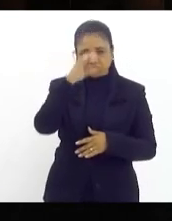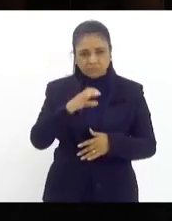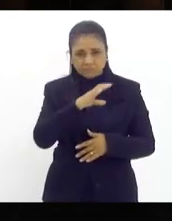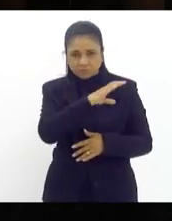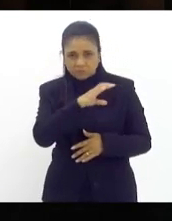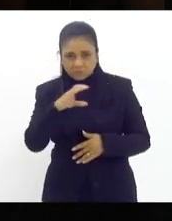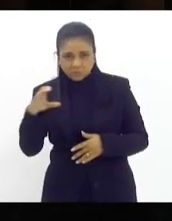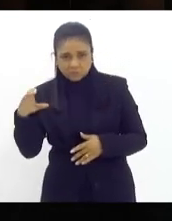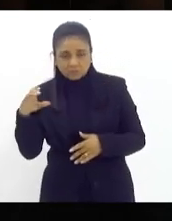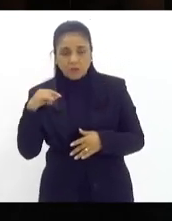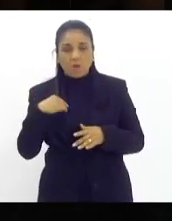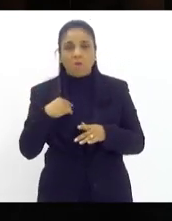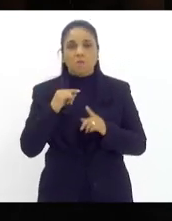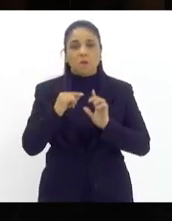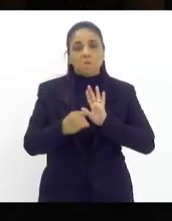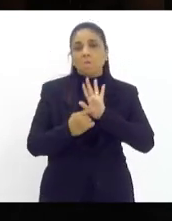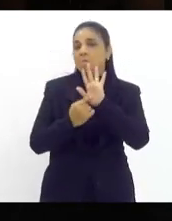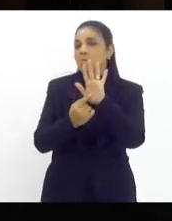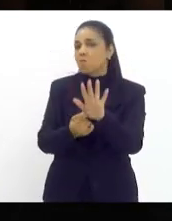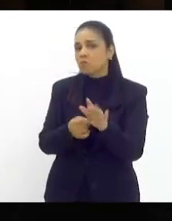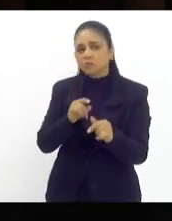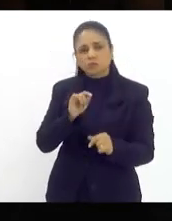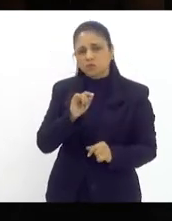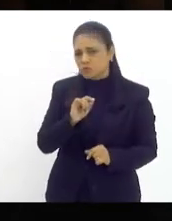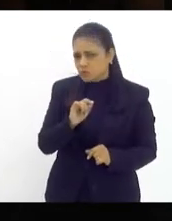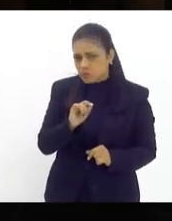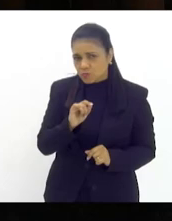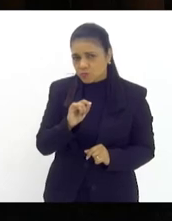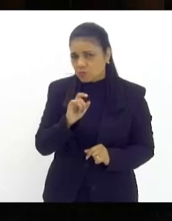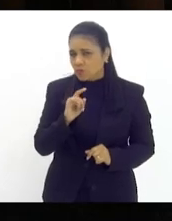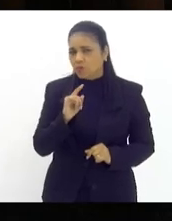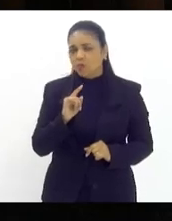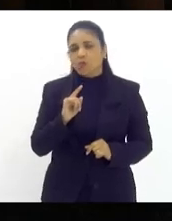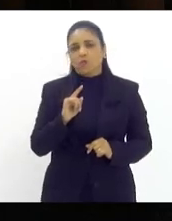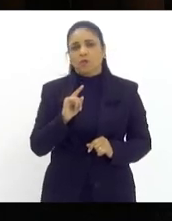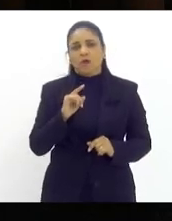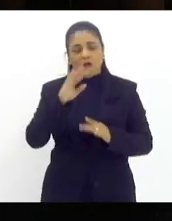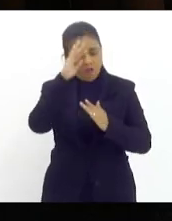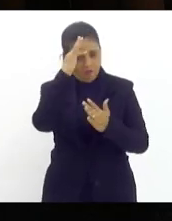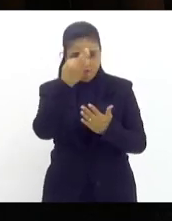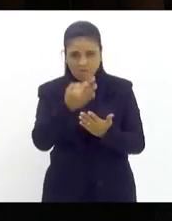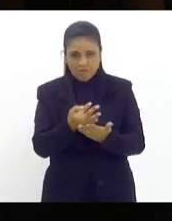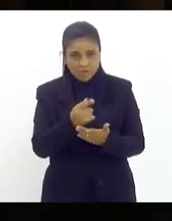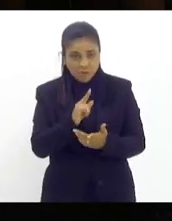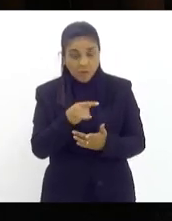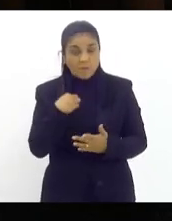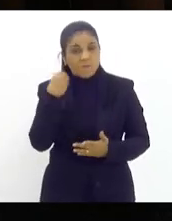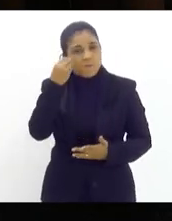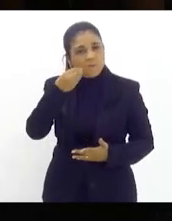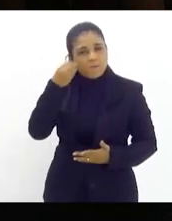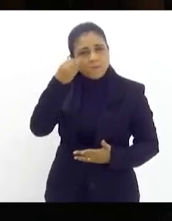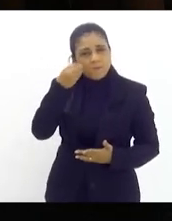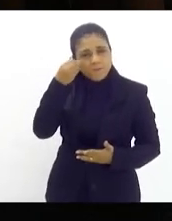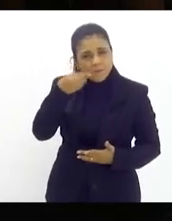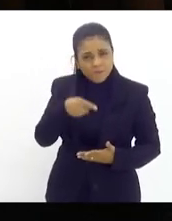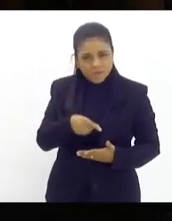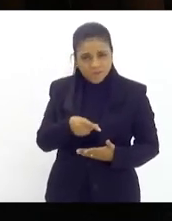não somente para demonstrar aquilo que a nossa fé nos propõe mas sobretudo para experimentar